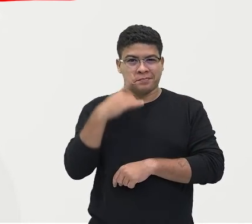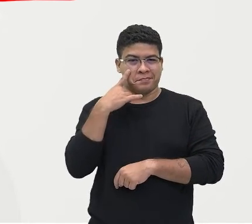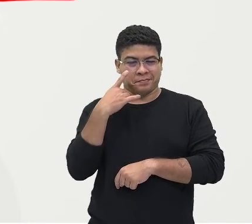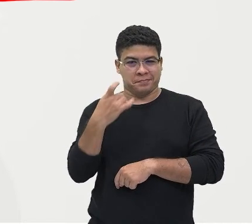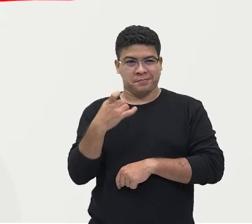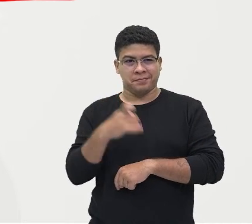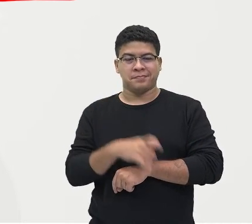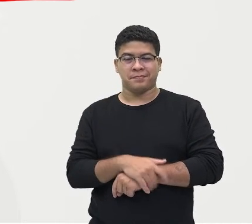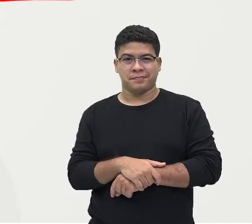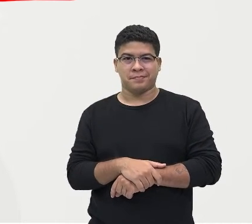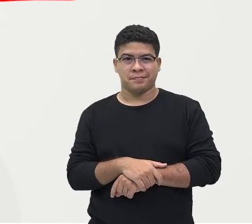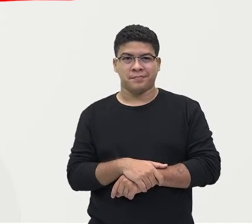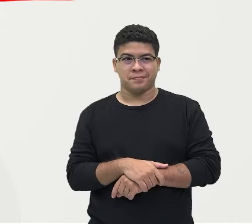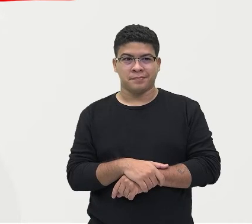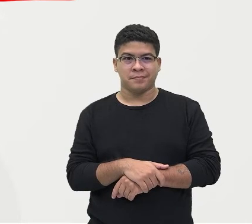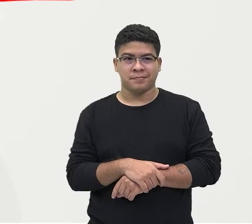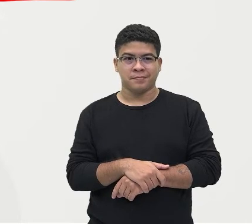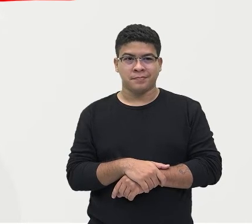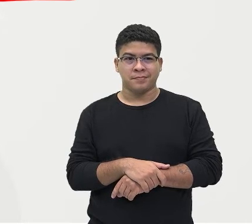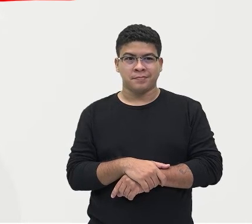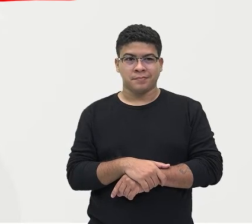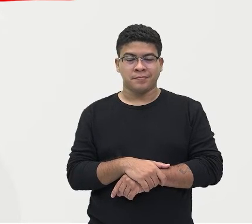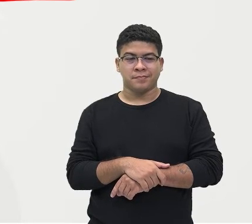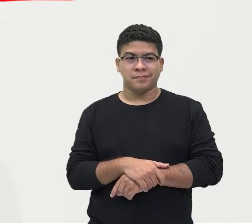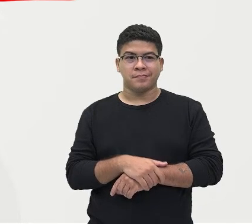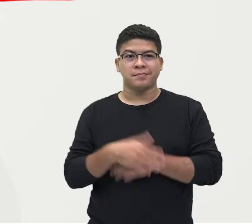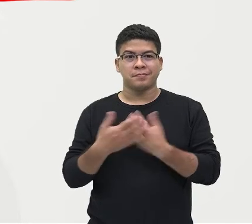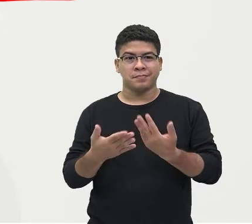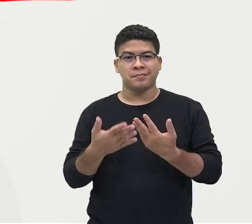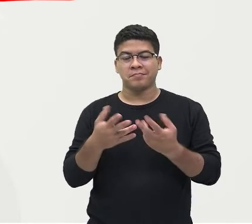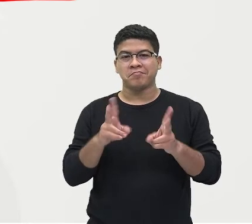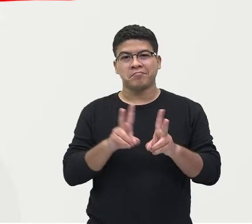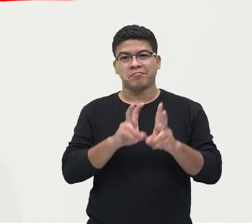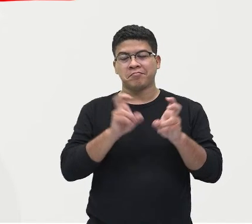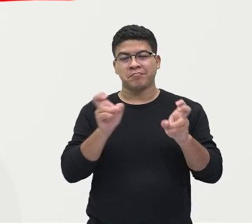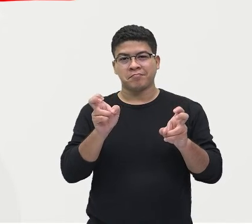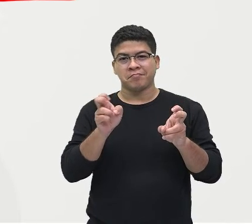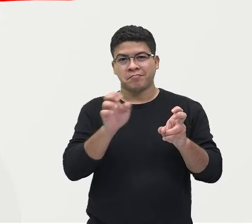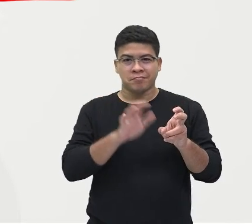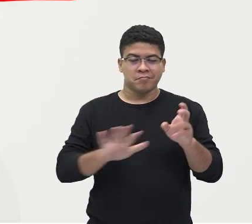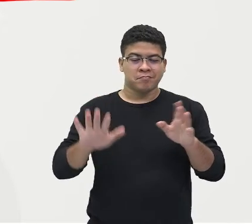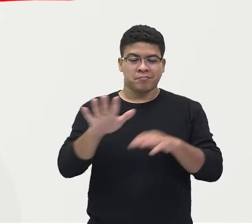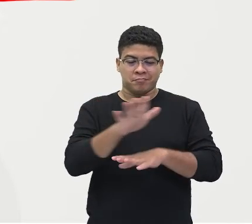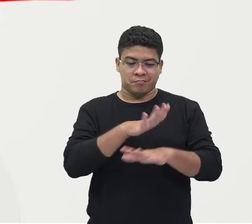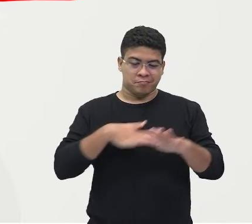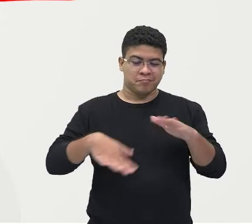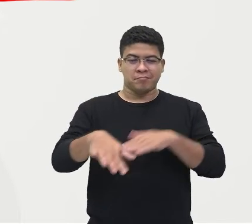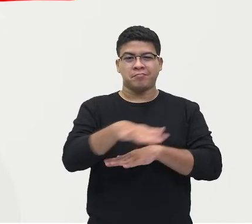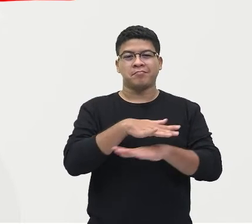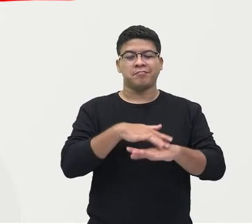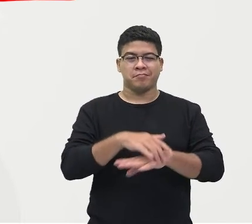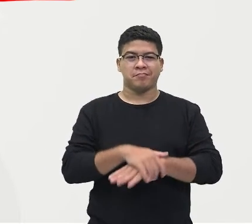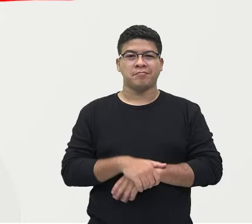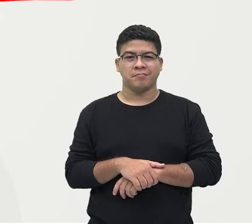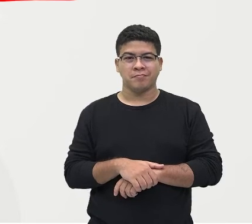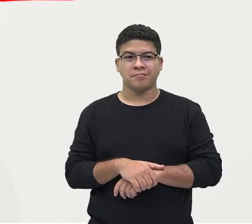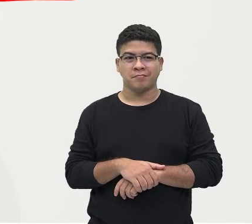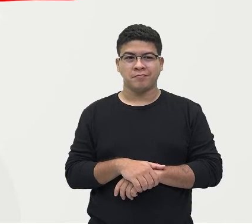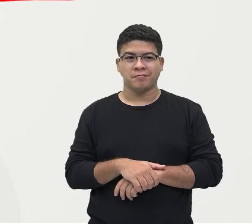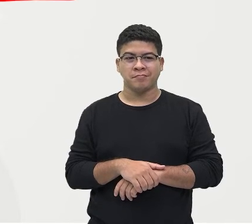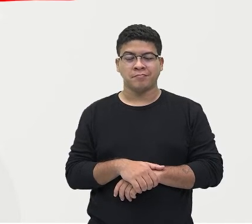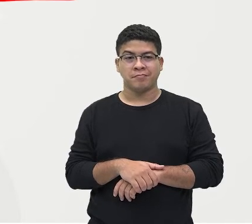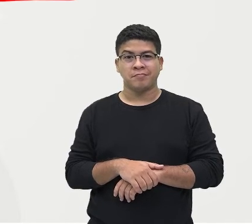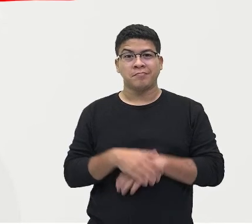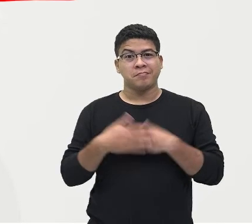é? Então, a inteligência artificial está à nossa volta, né? Ao nosso redor.